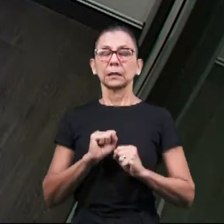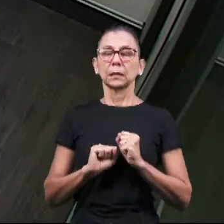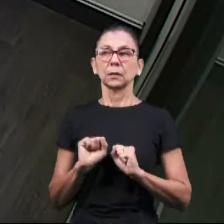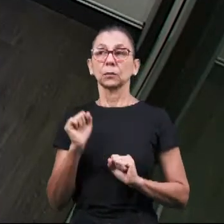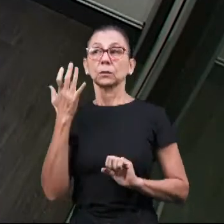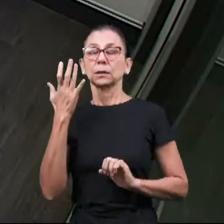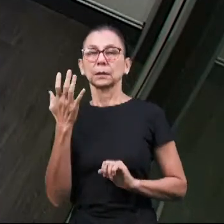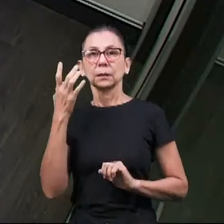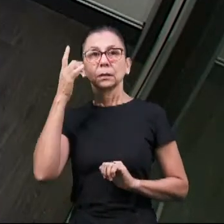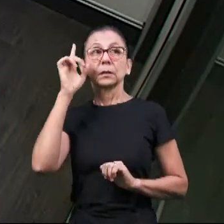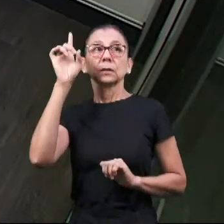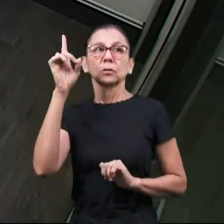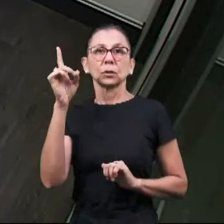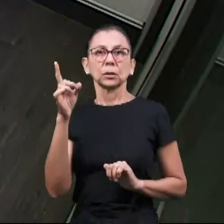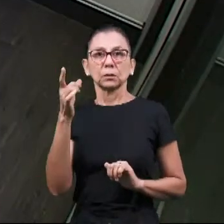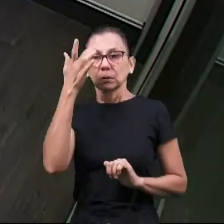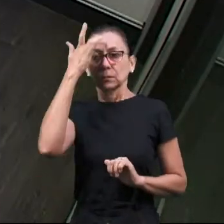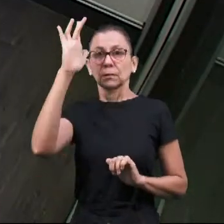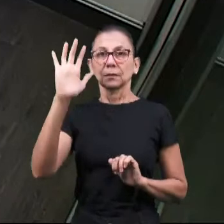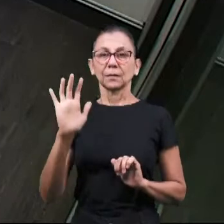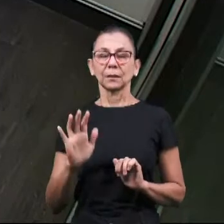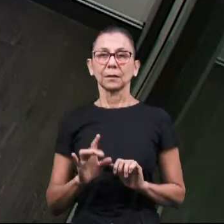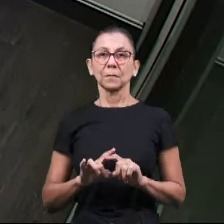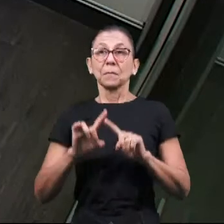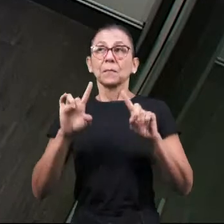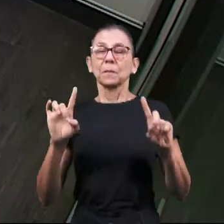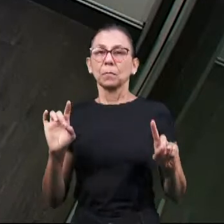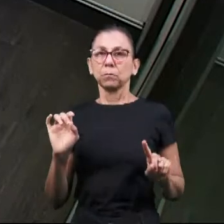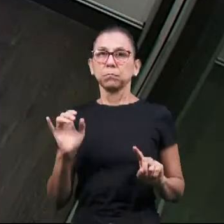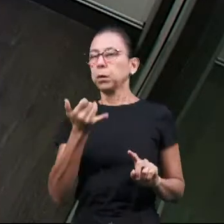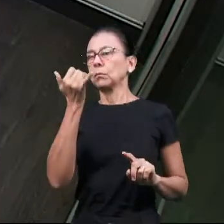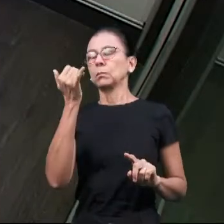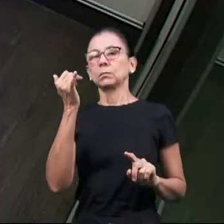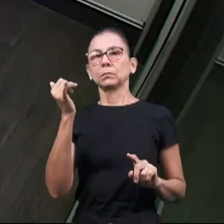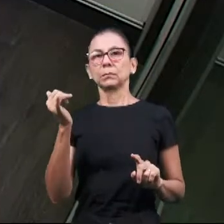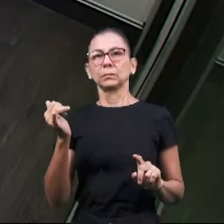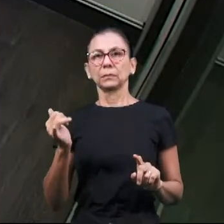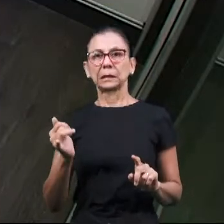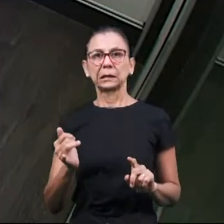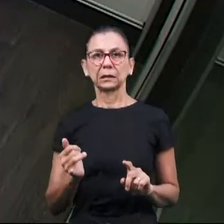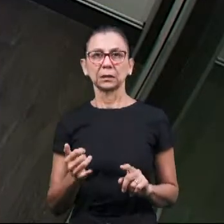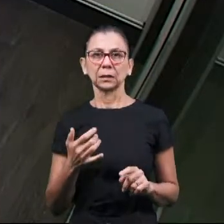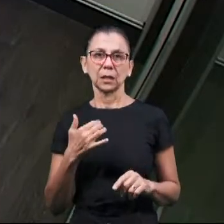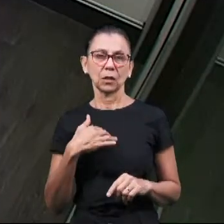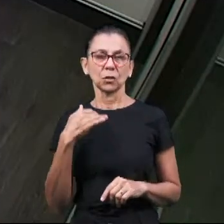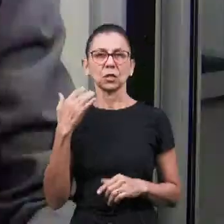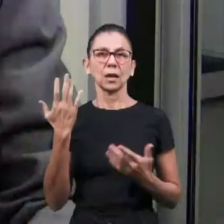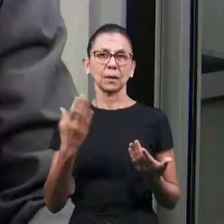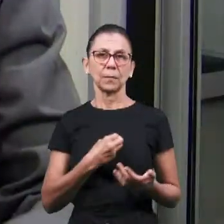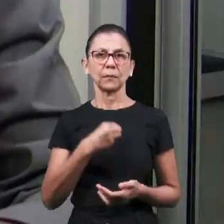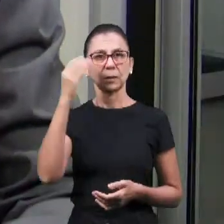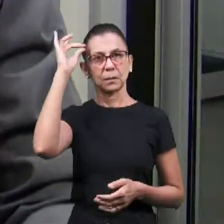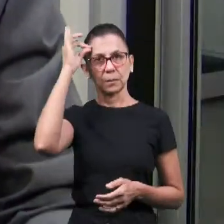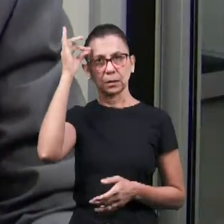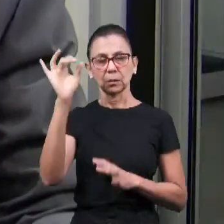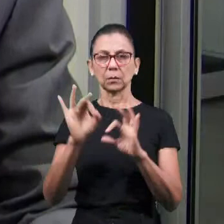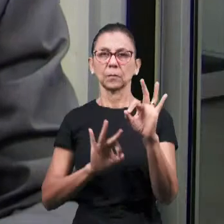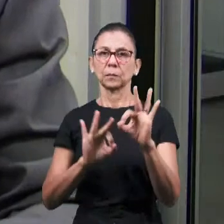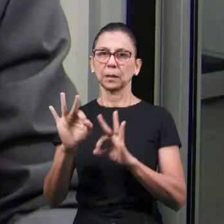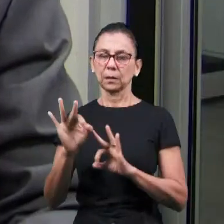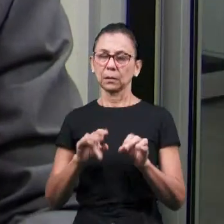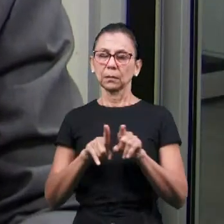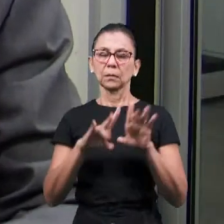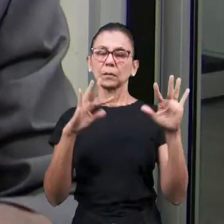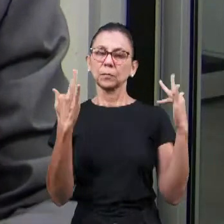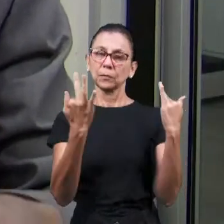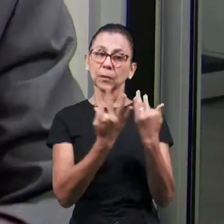dia vai acontecer, e você não sabe quando, mas quando veio. Espiritualmente nós já estávamos preparados. Eu preparei a família espiritualmente, falei, ó, todo mundo, se